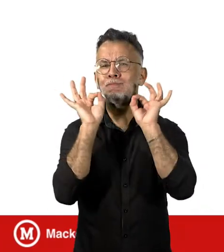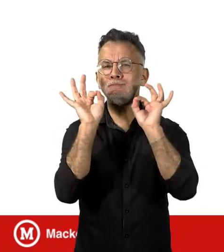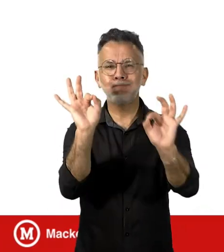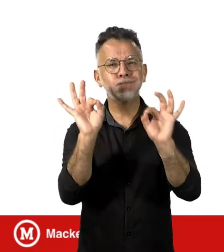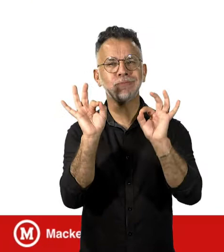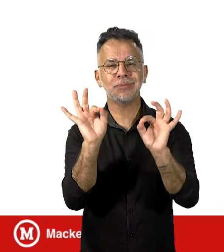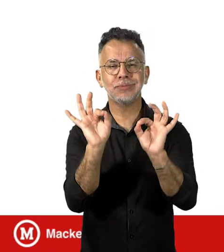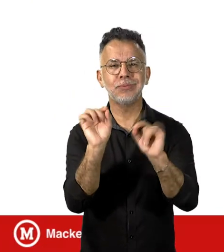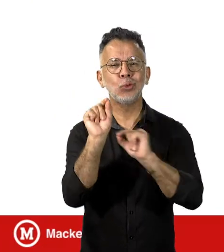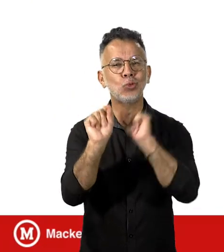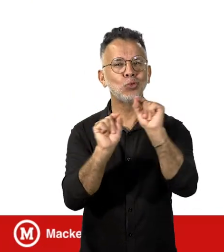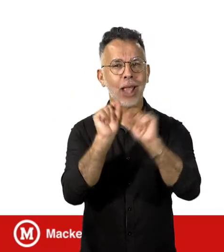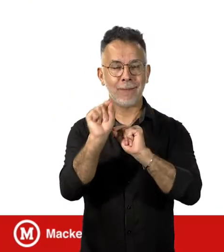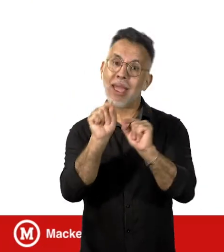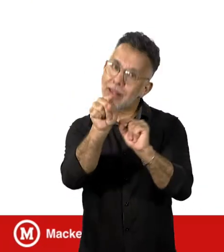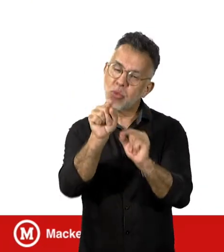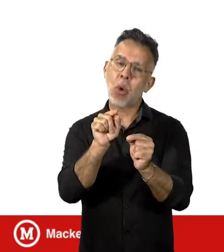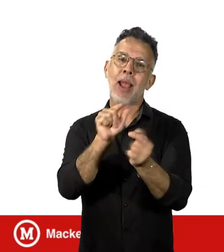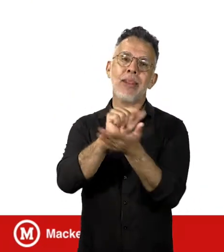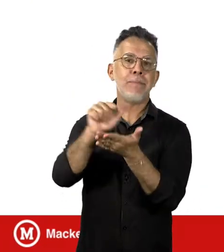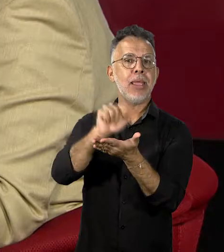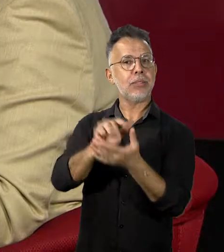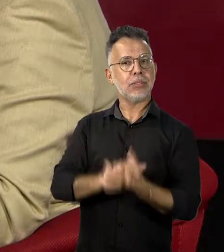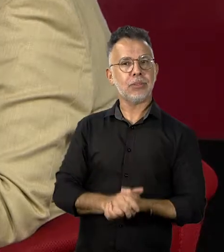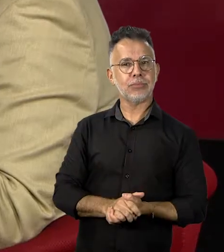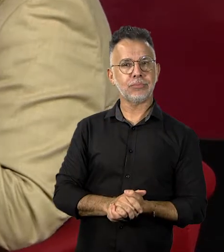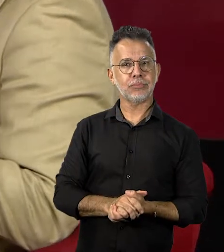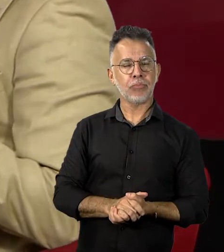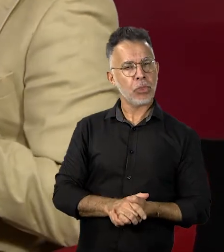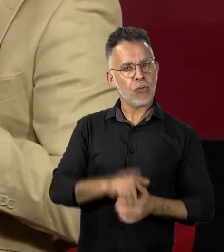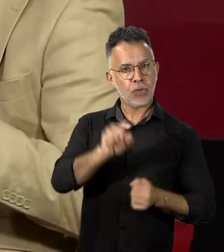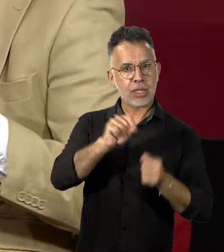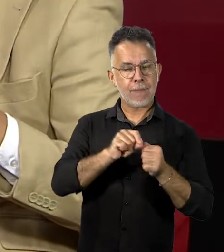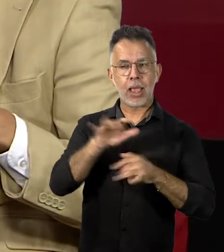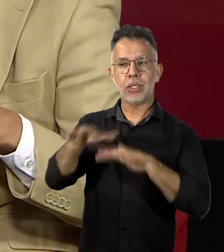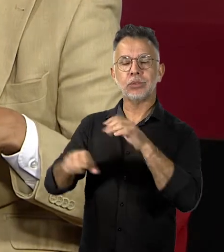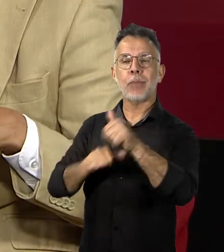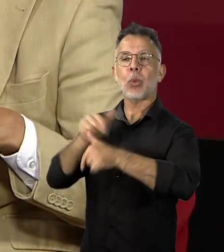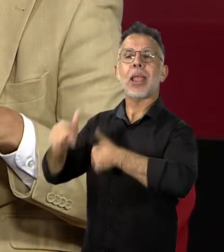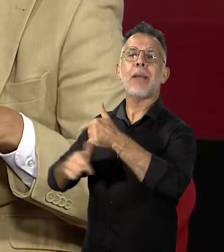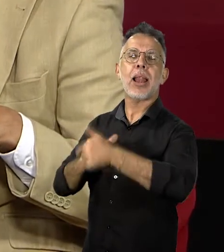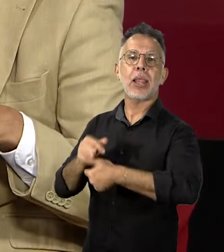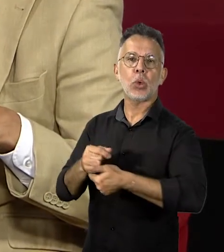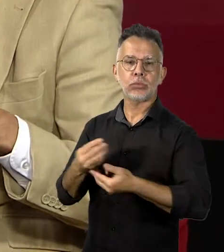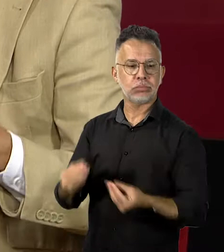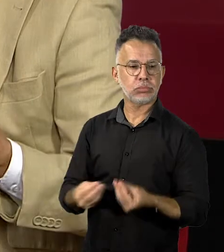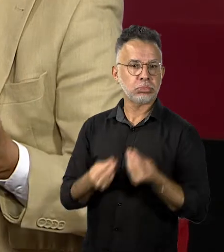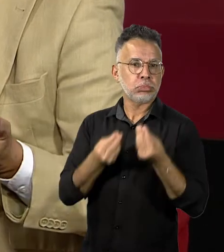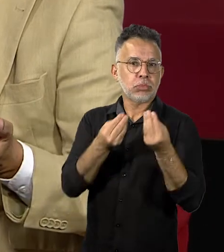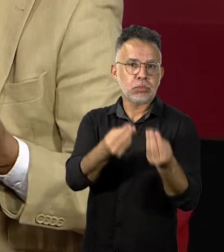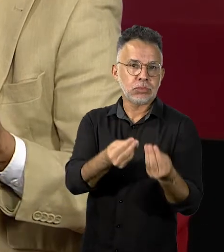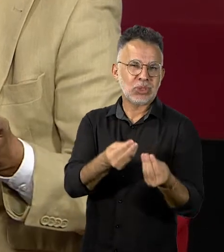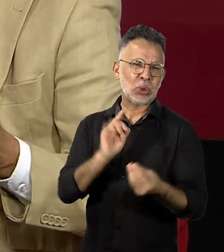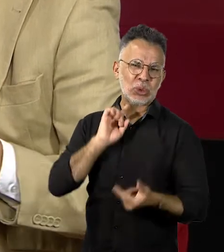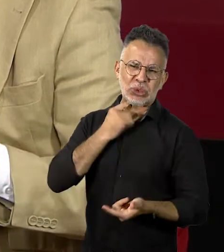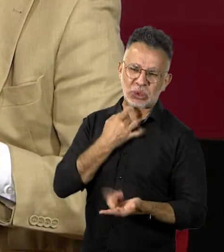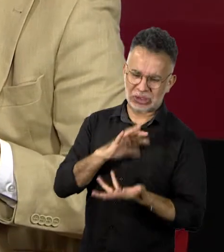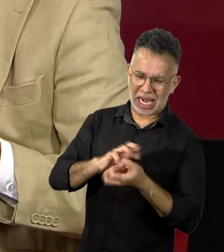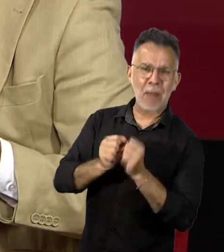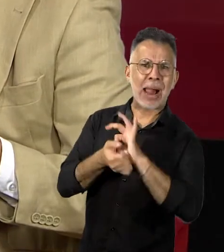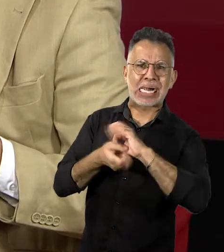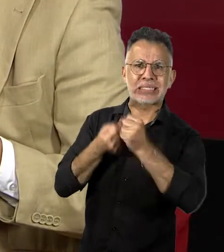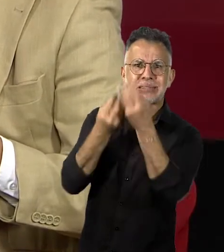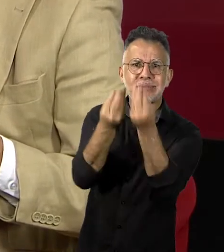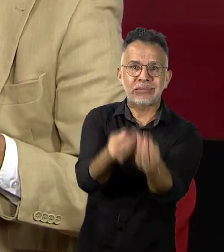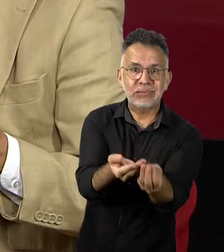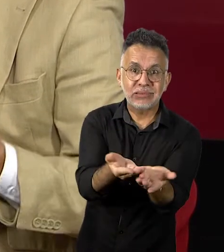algo feito com capricho. Isso é limpeza. Você pega um trabalho entregue todo sujo,